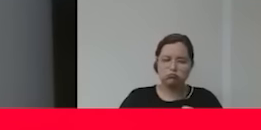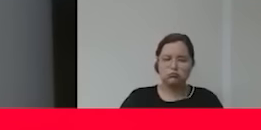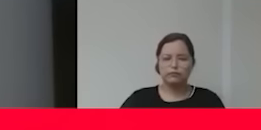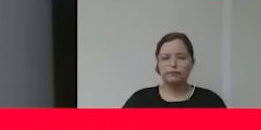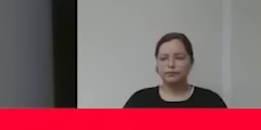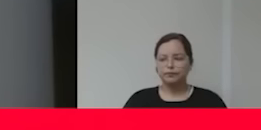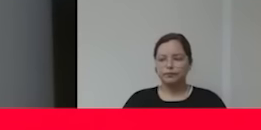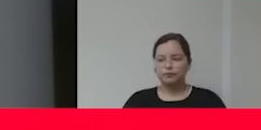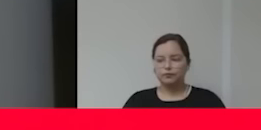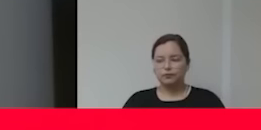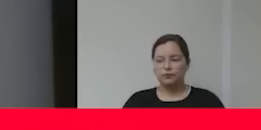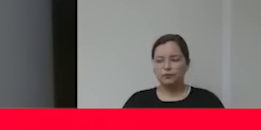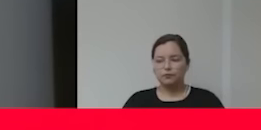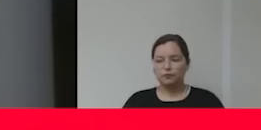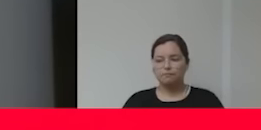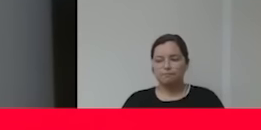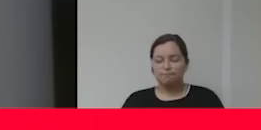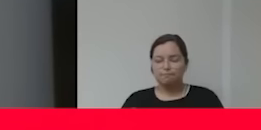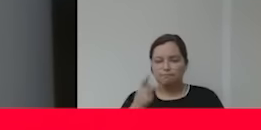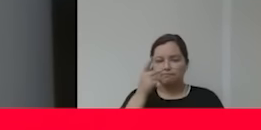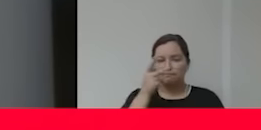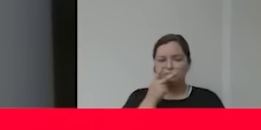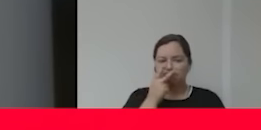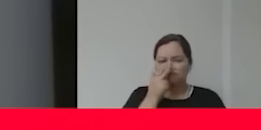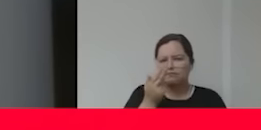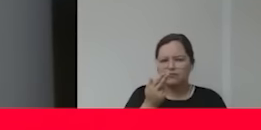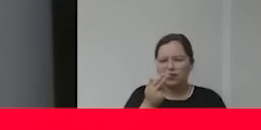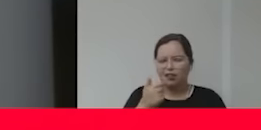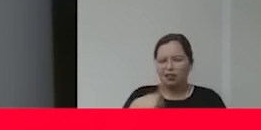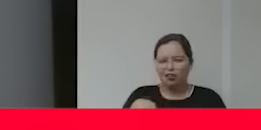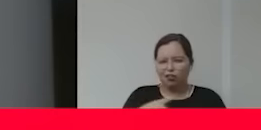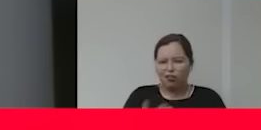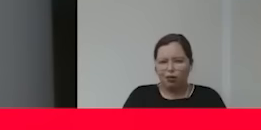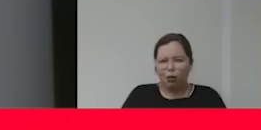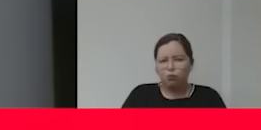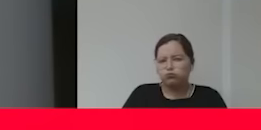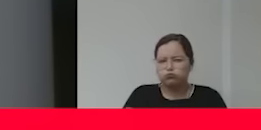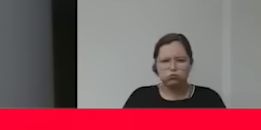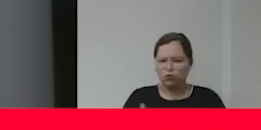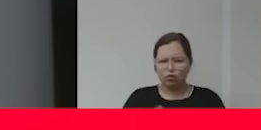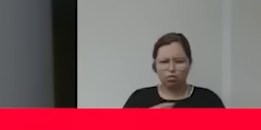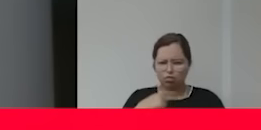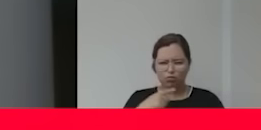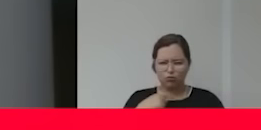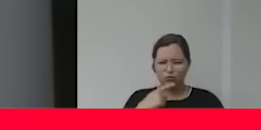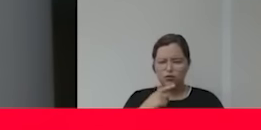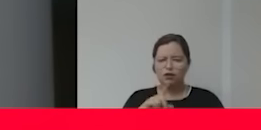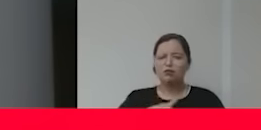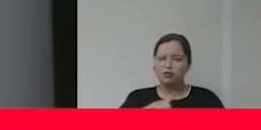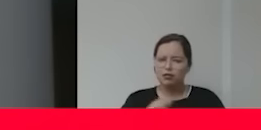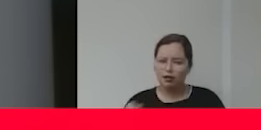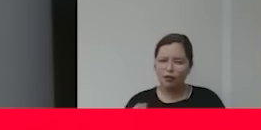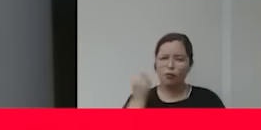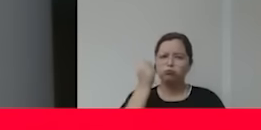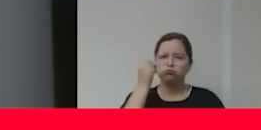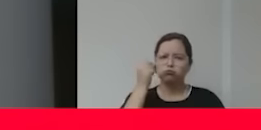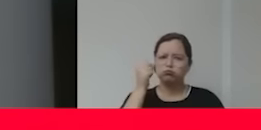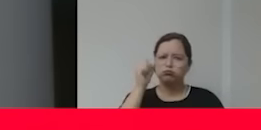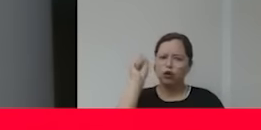não me parece que se deva ou se possa flexibilizar, porque houve um agravamento nisso tudo. Quer dizer, chegou a haver uma